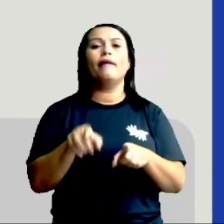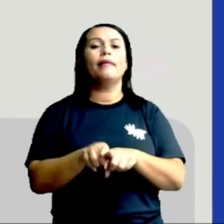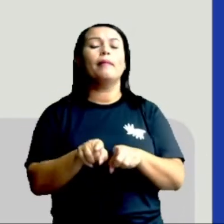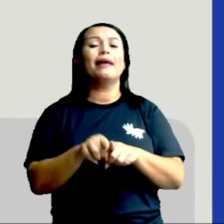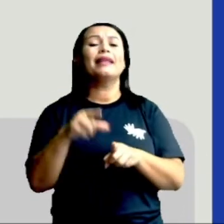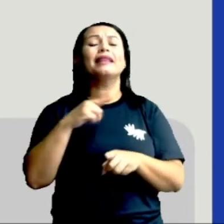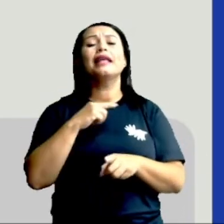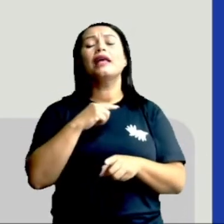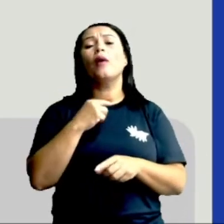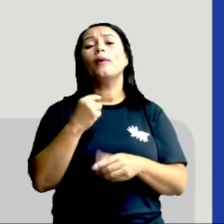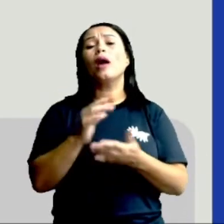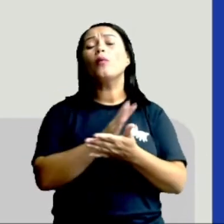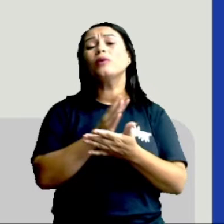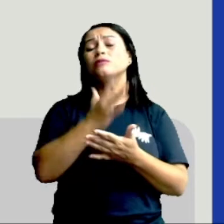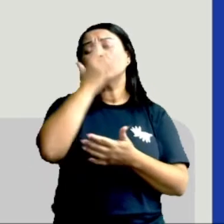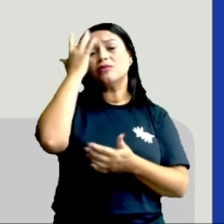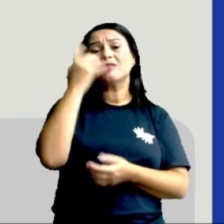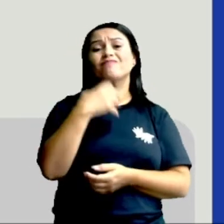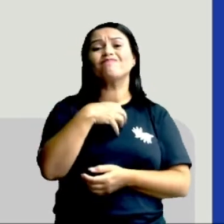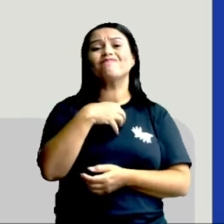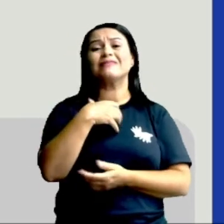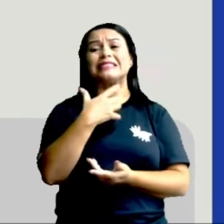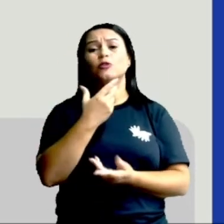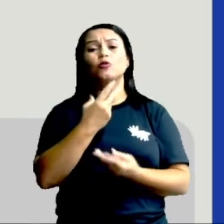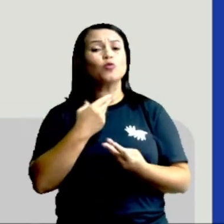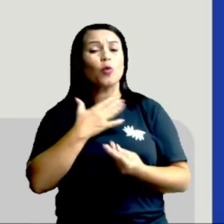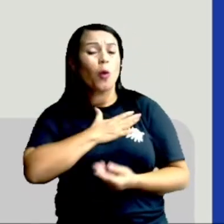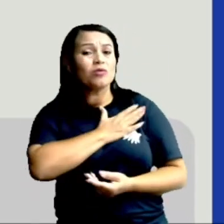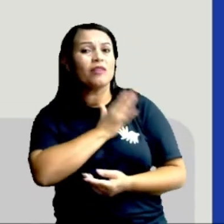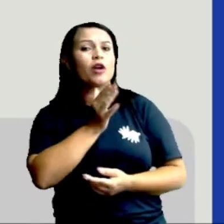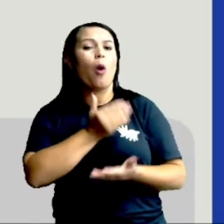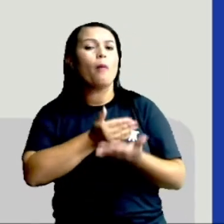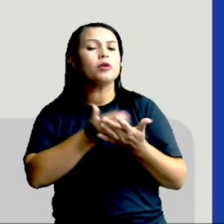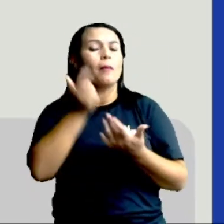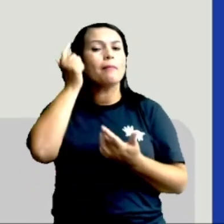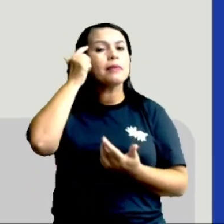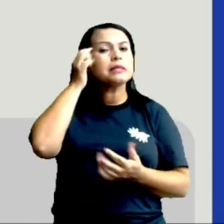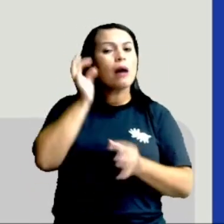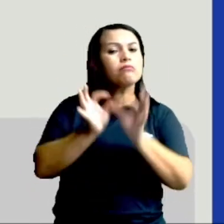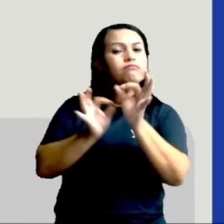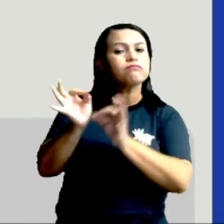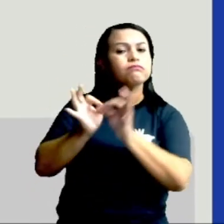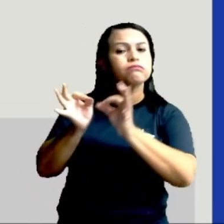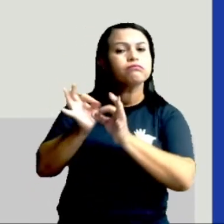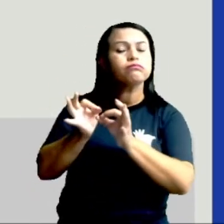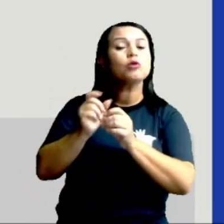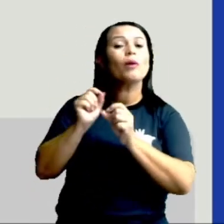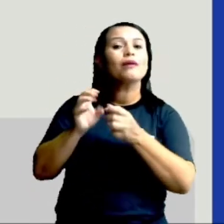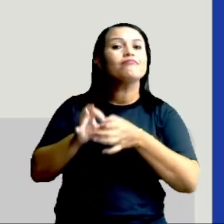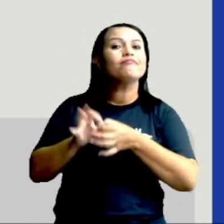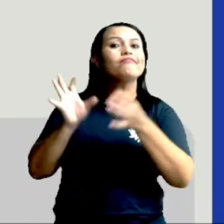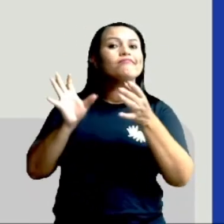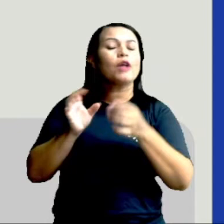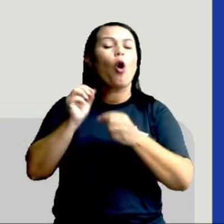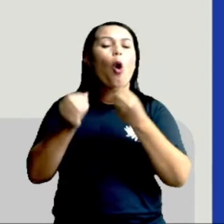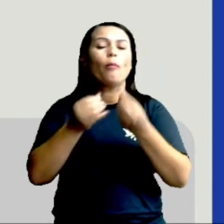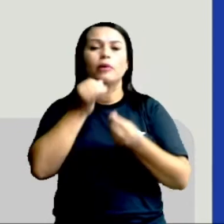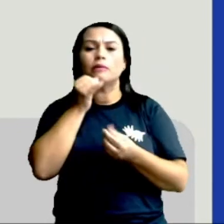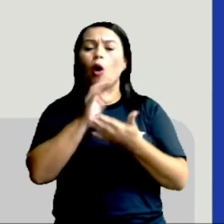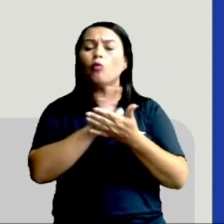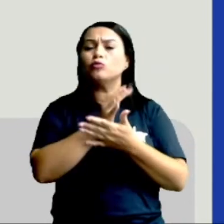esse descontentamento tornou-se geral, e a ideia de rebelião começou a se espalhar pelas fazendas de São Paulo.